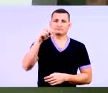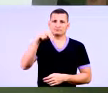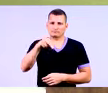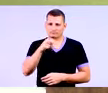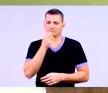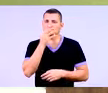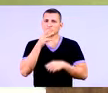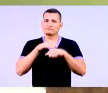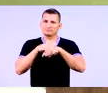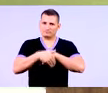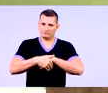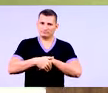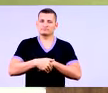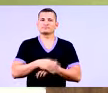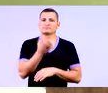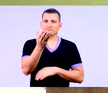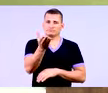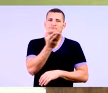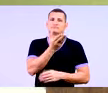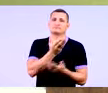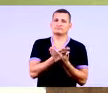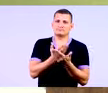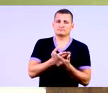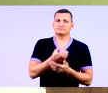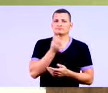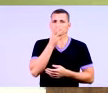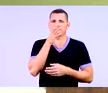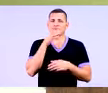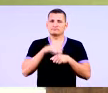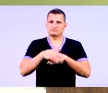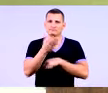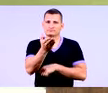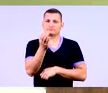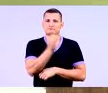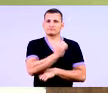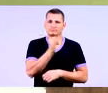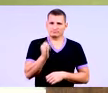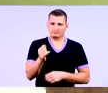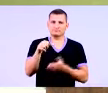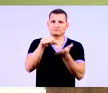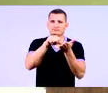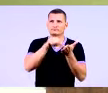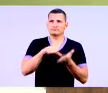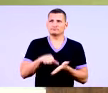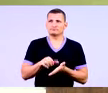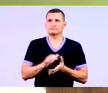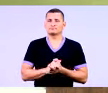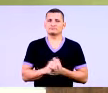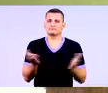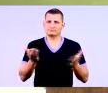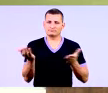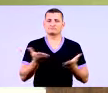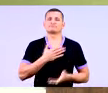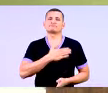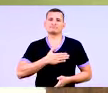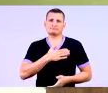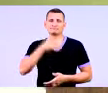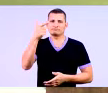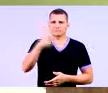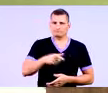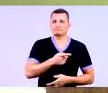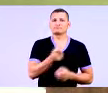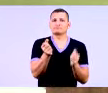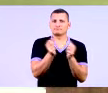miguel boa noite você estudante boa noite você tuttle e nos pólos é uma novamente uma grande satisfação estar junto aqui com